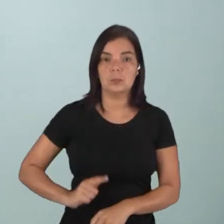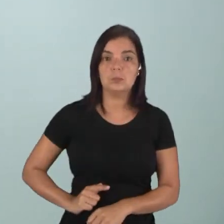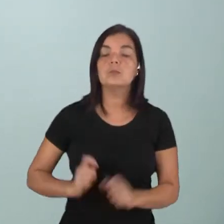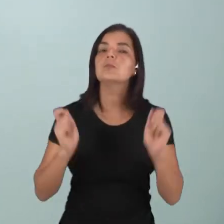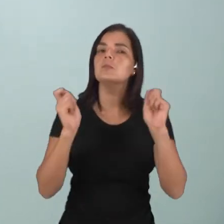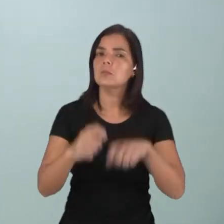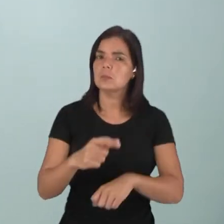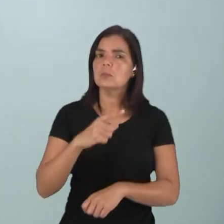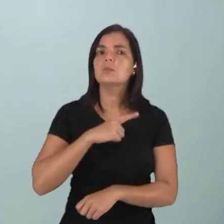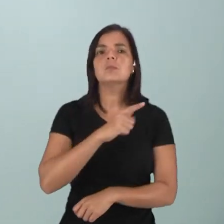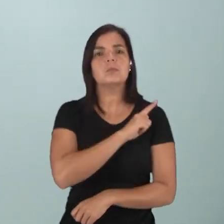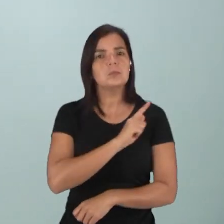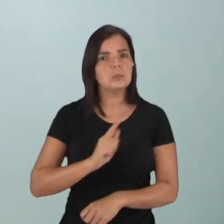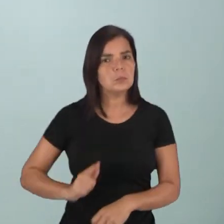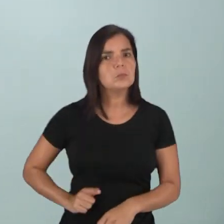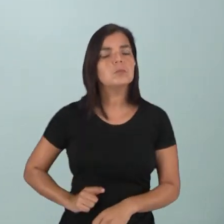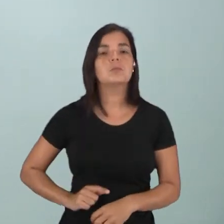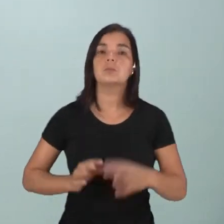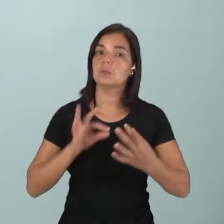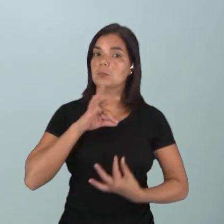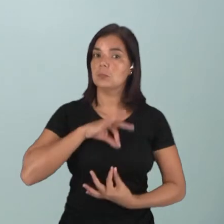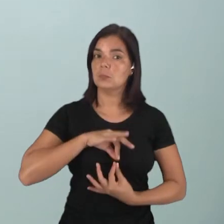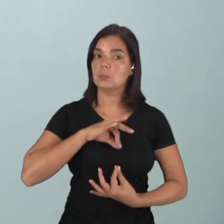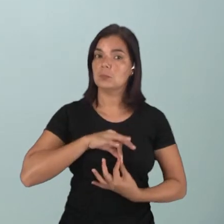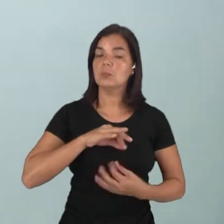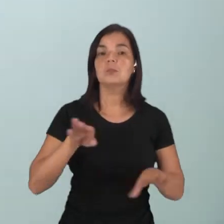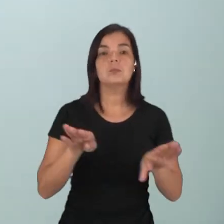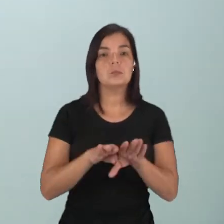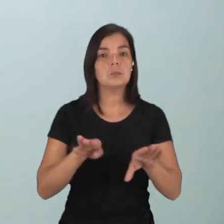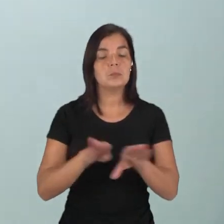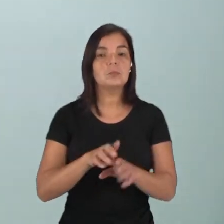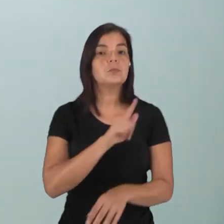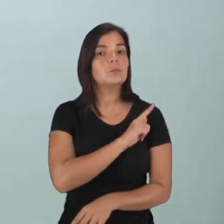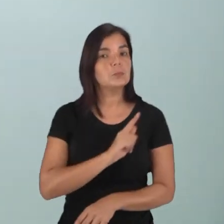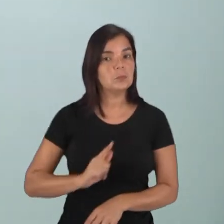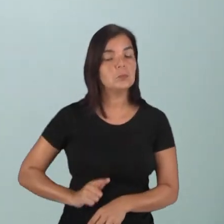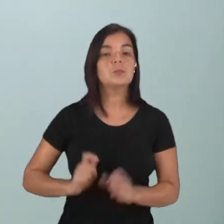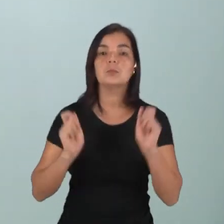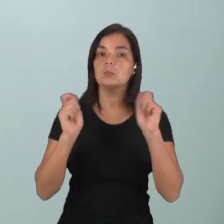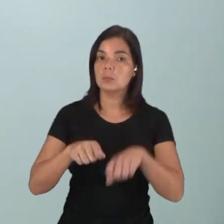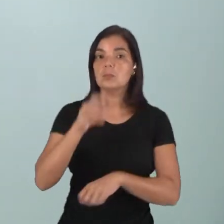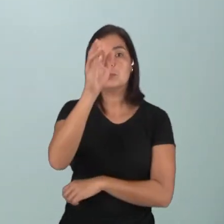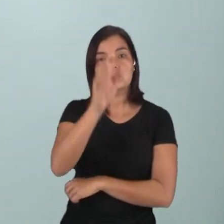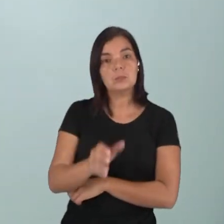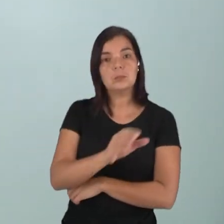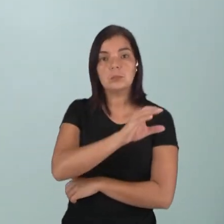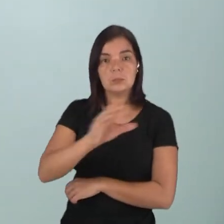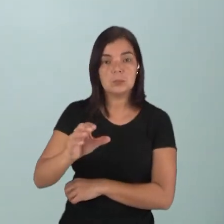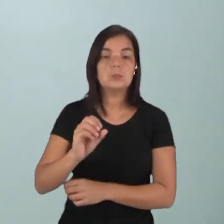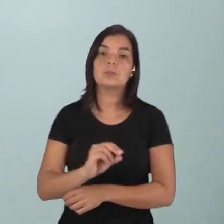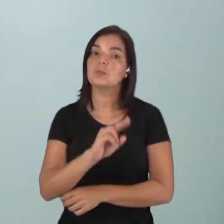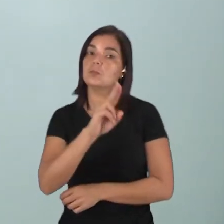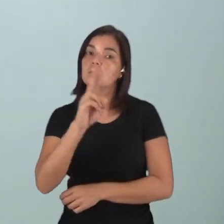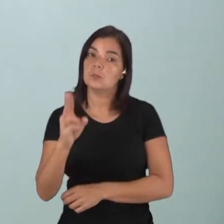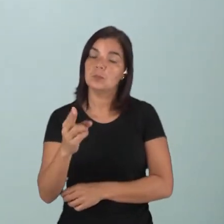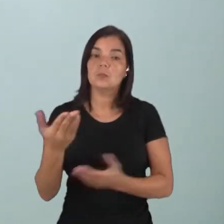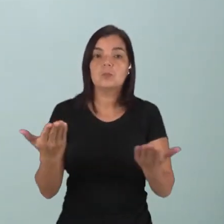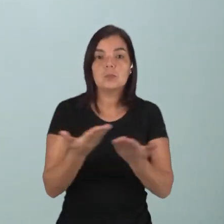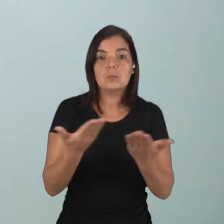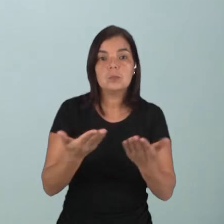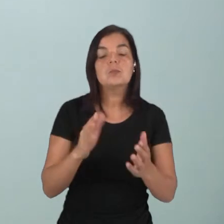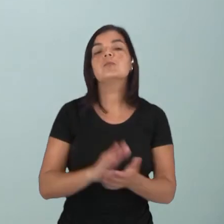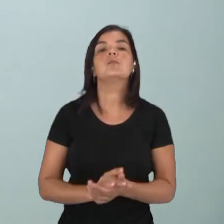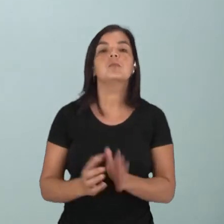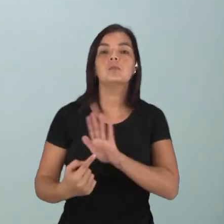Você pode ter um governante que pode ser espírita, mas você pode também ter um governante que pode ser católico, ou esse que está aí,